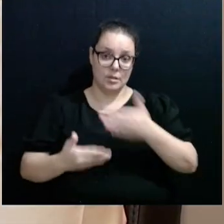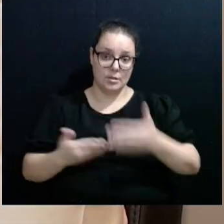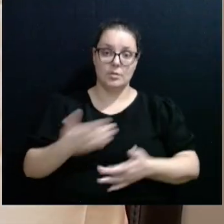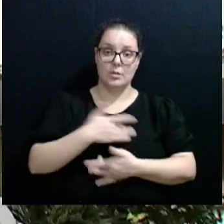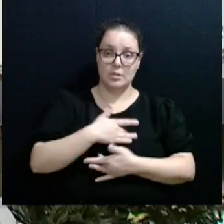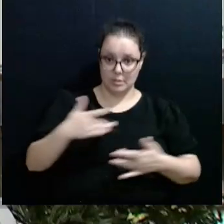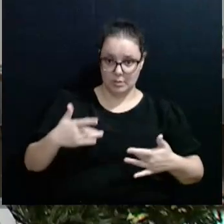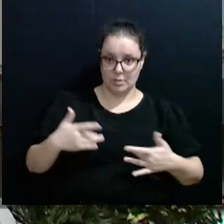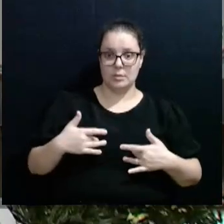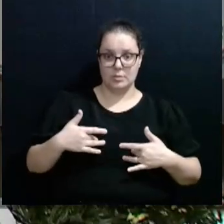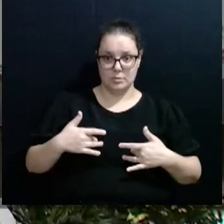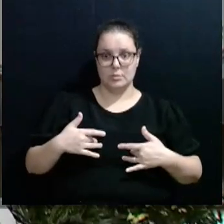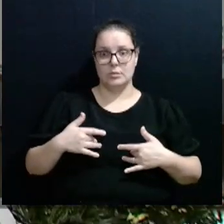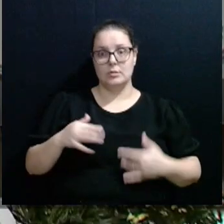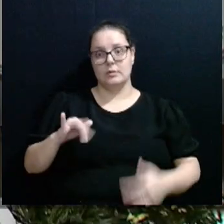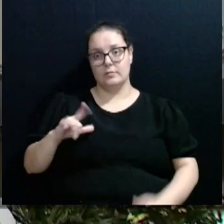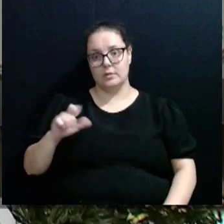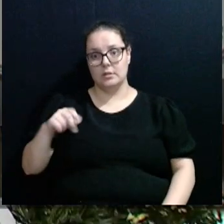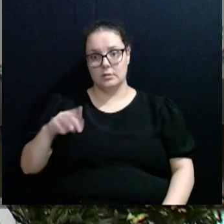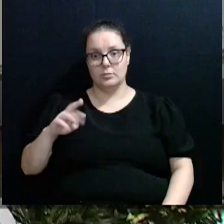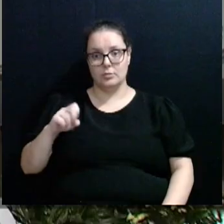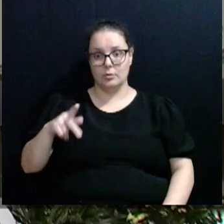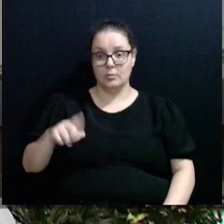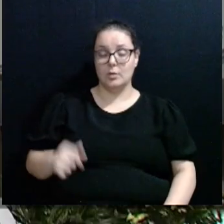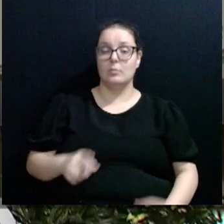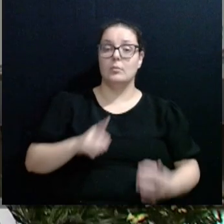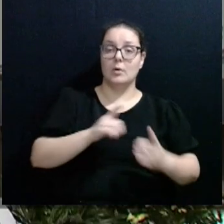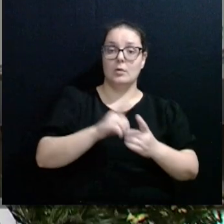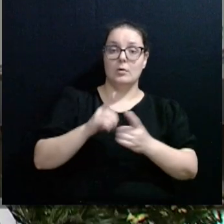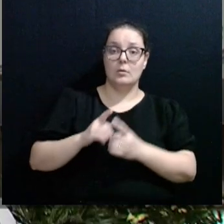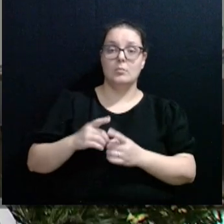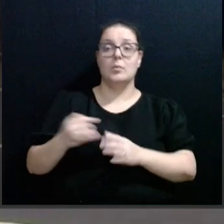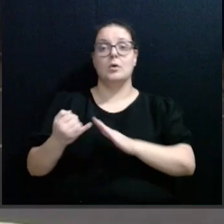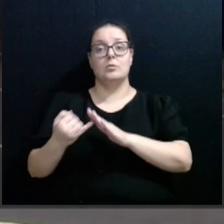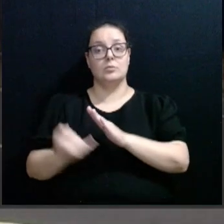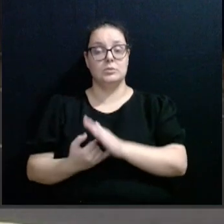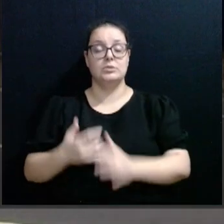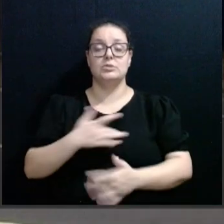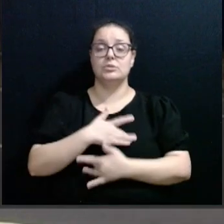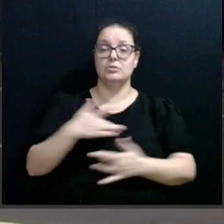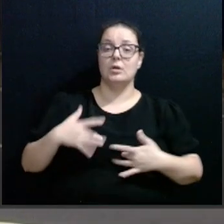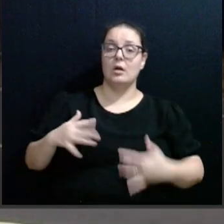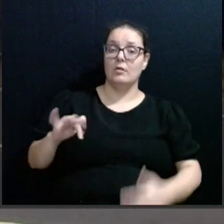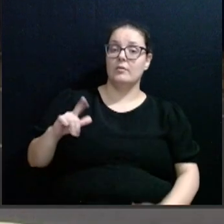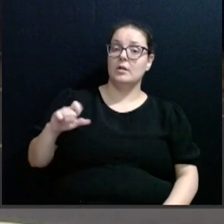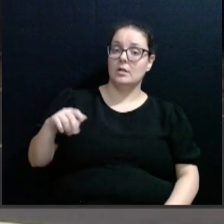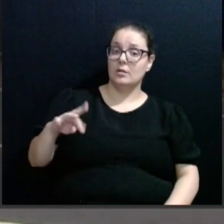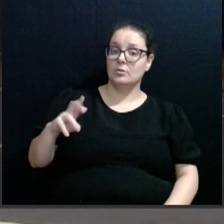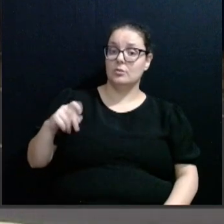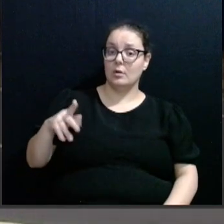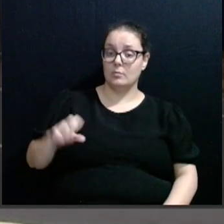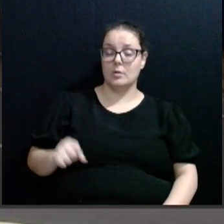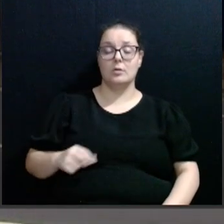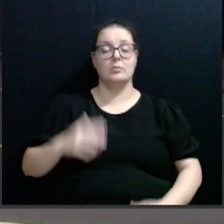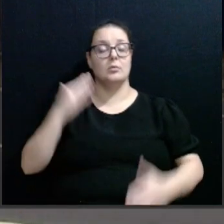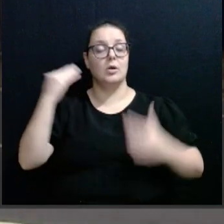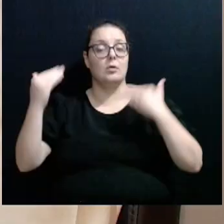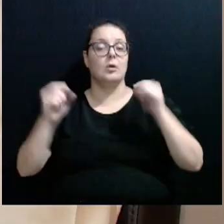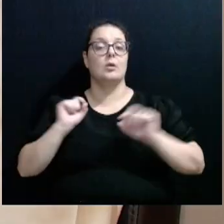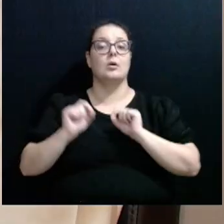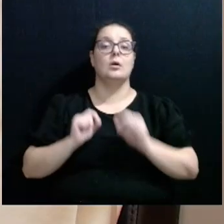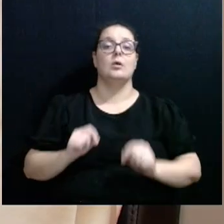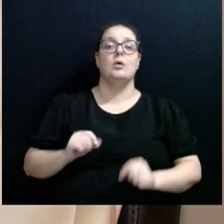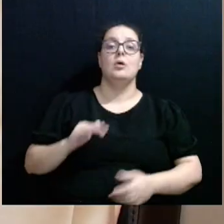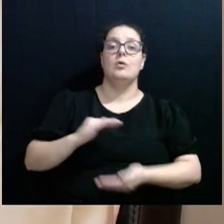da filantropia. Para o atendimento às instituições de saúde filantrópicas, o destaque é a Fundação Penido